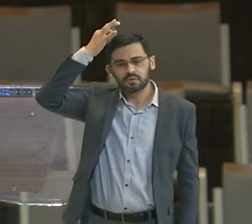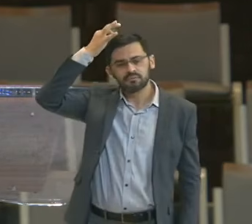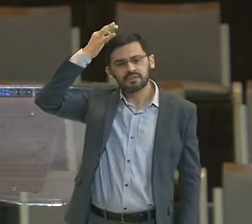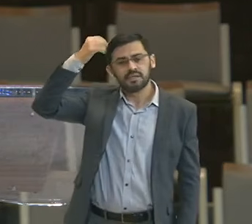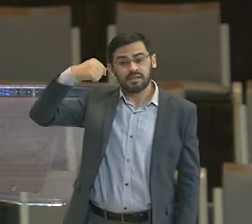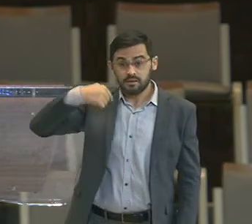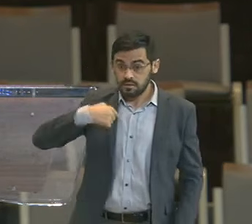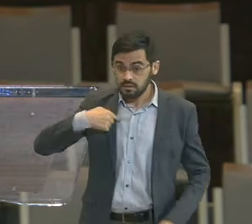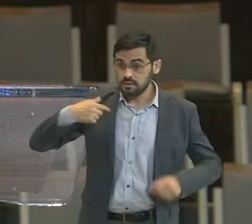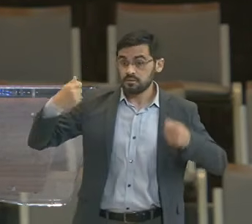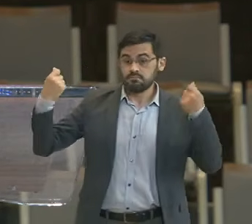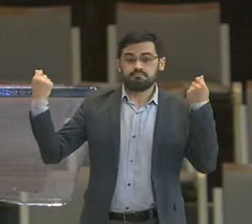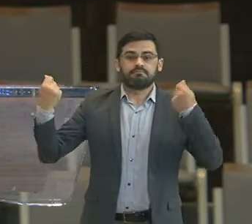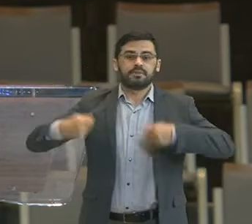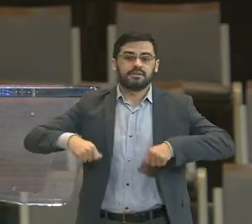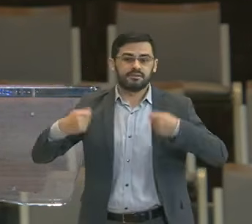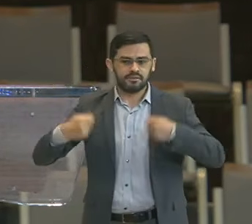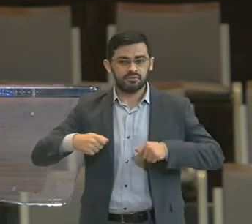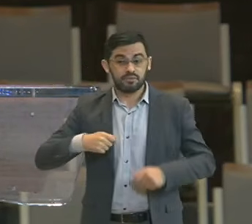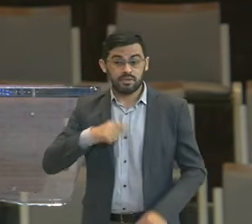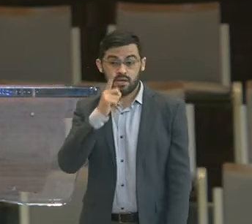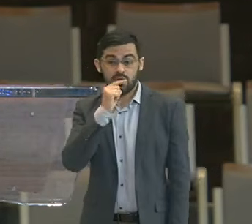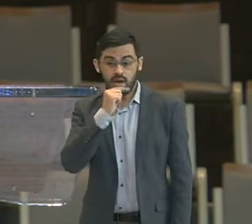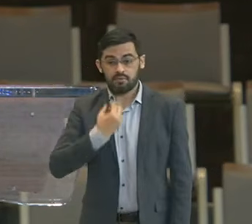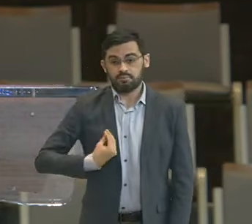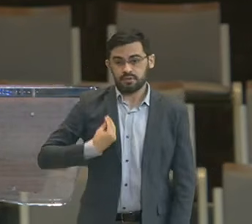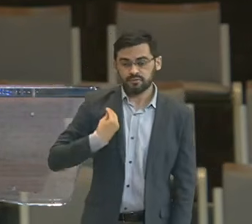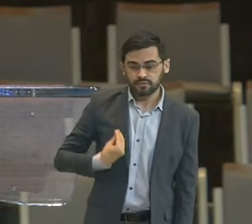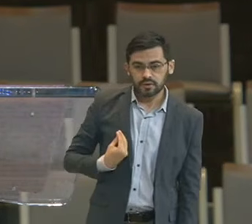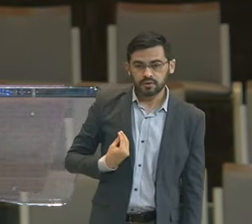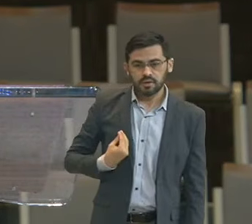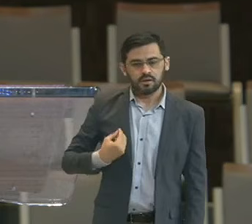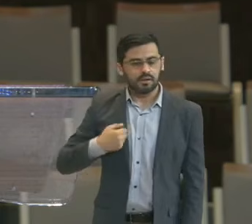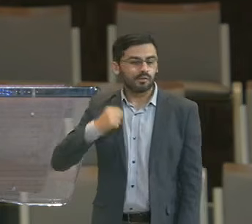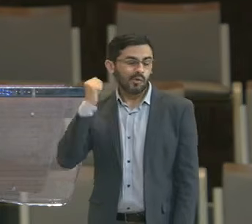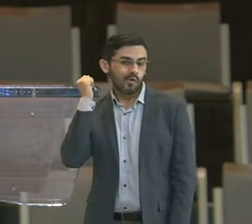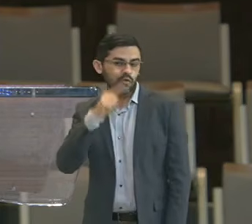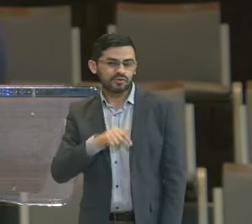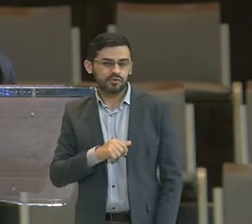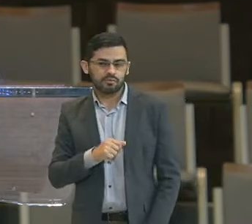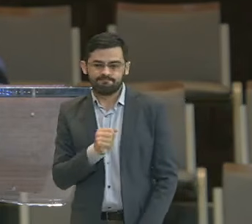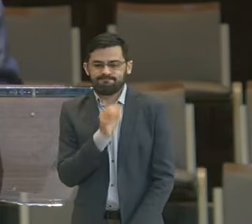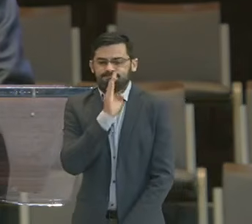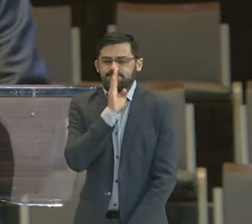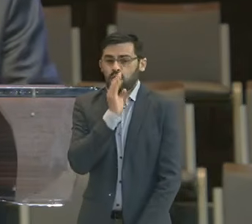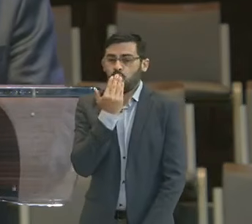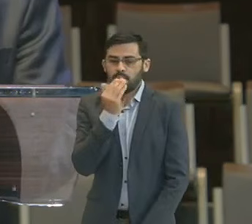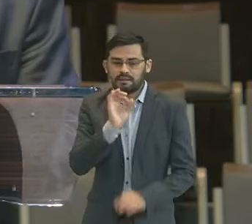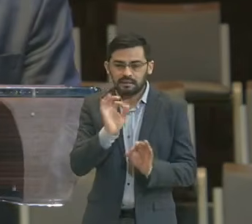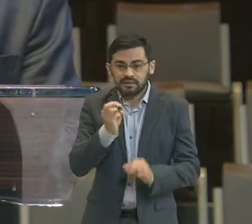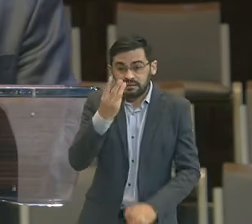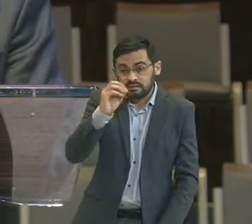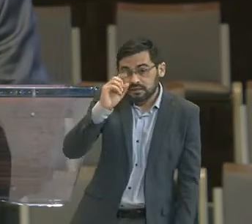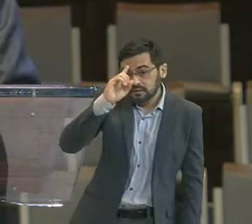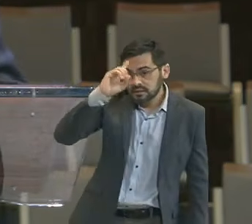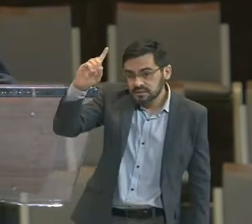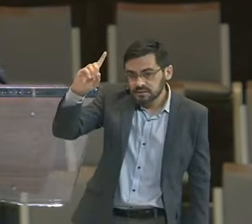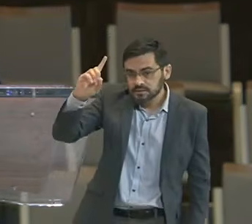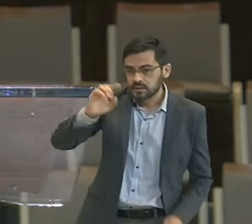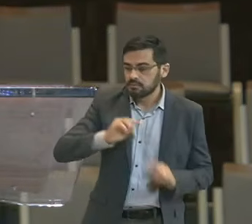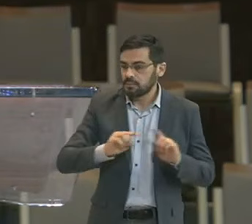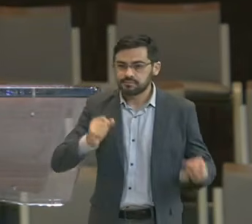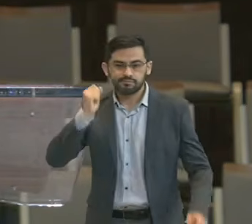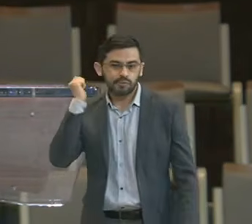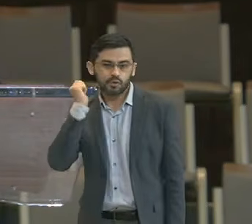Eu preciso de água para viver. Eu consigo ficar sem comer 30 dias, mas eu não